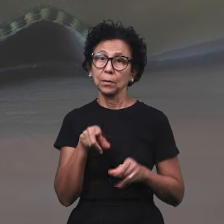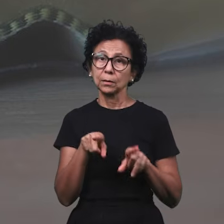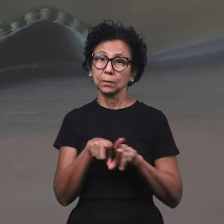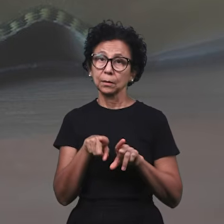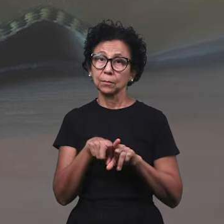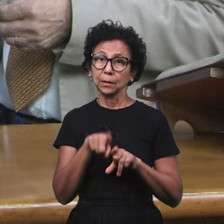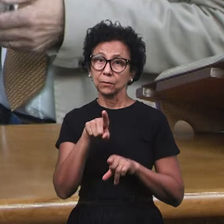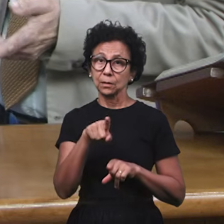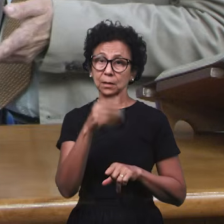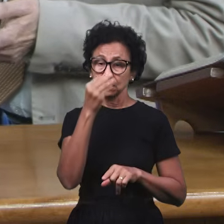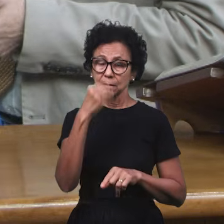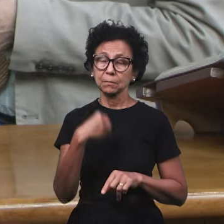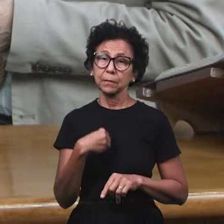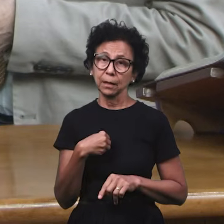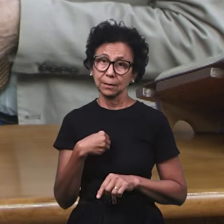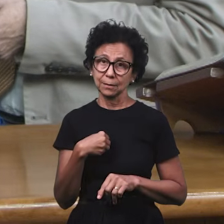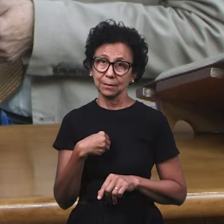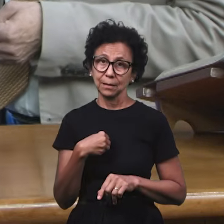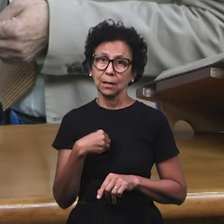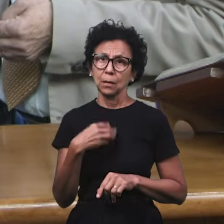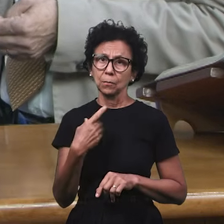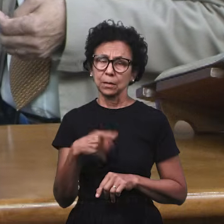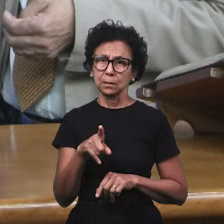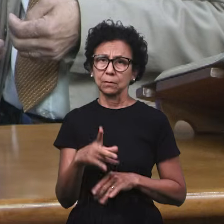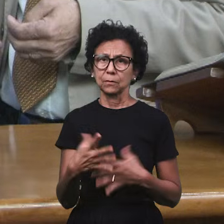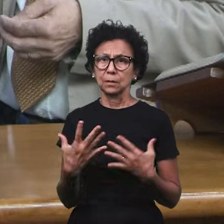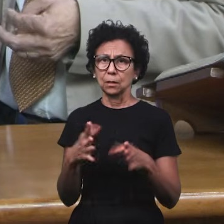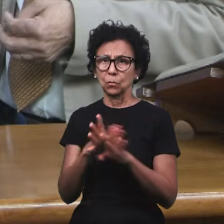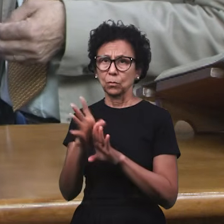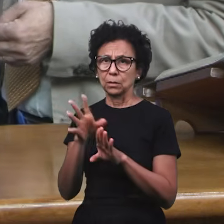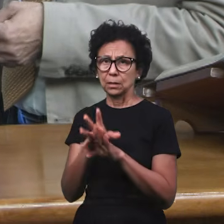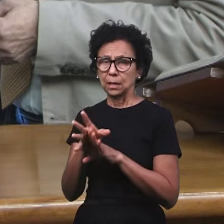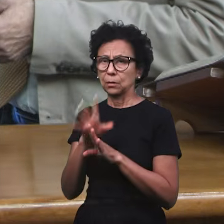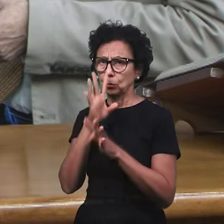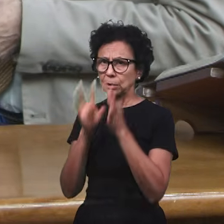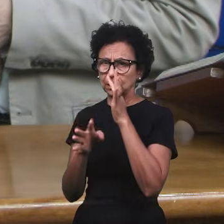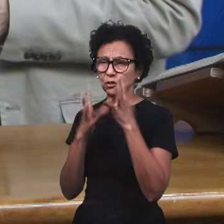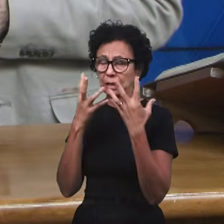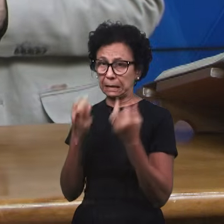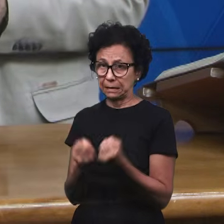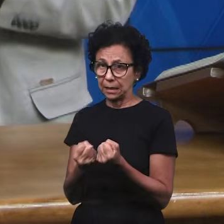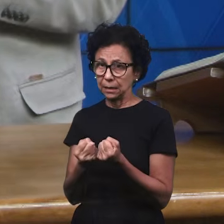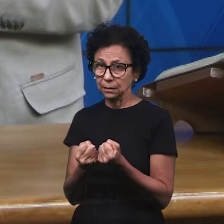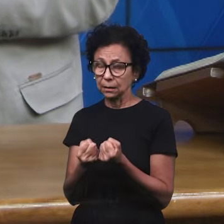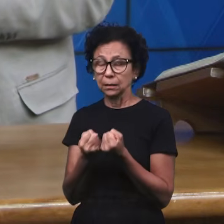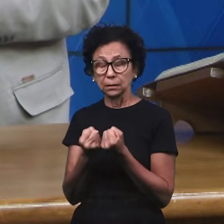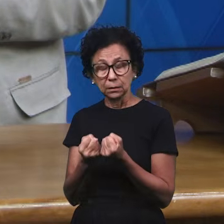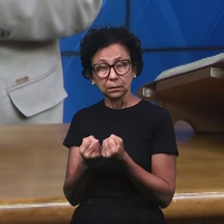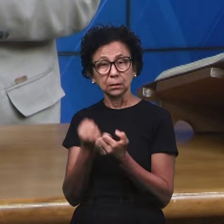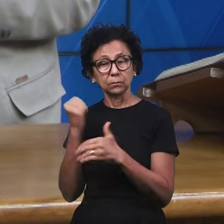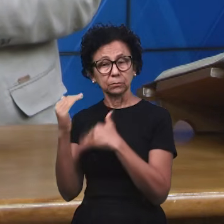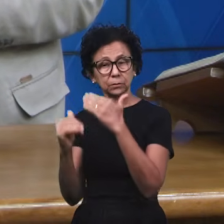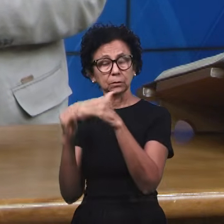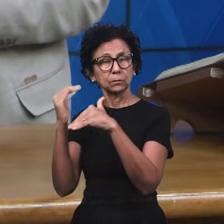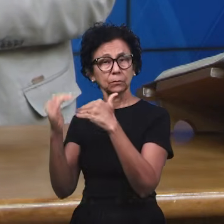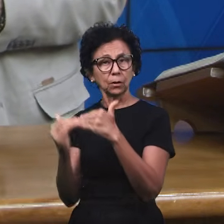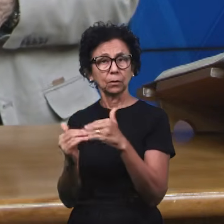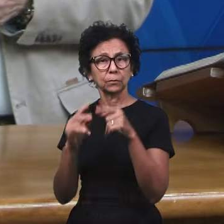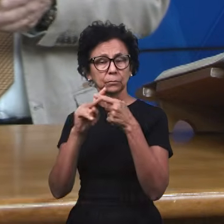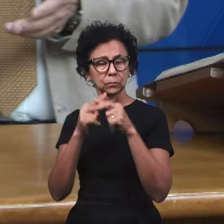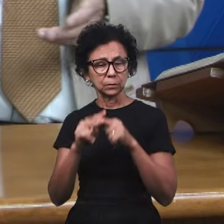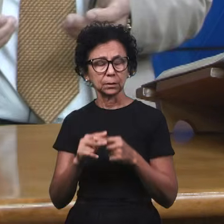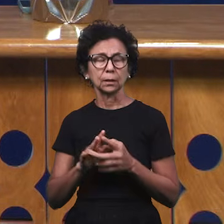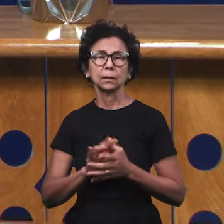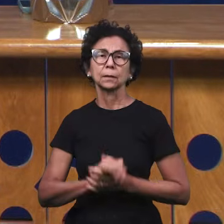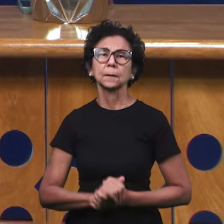adquire entendimento. Provérbios também, 15:32. Um outro ponto, suportar as injustiças.